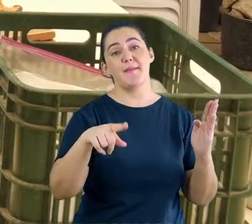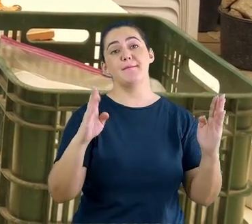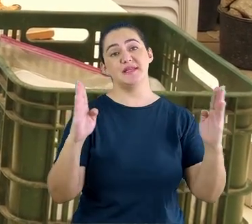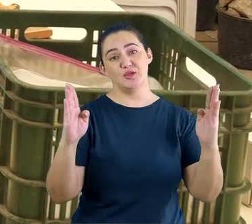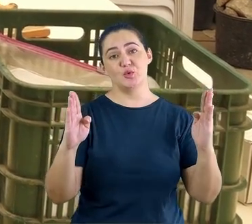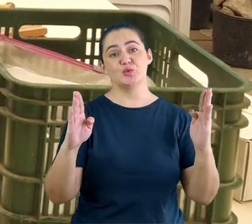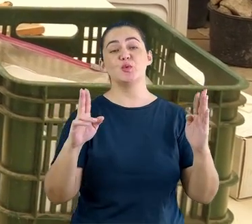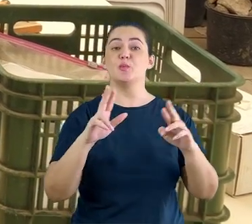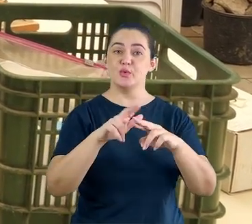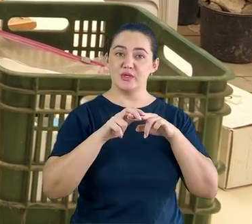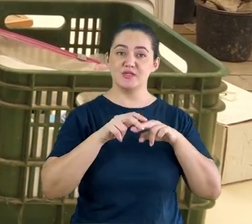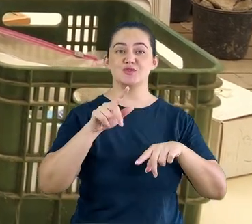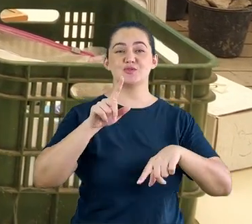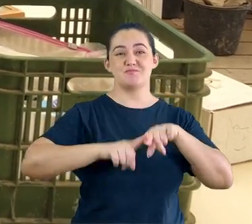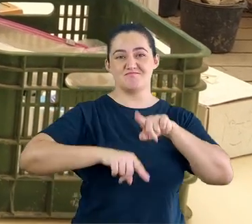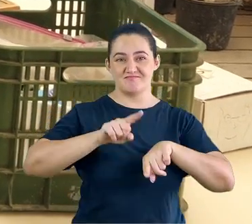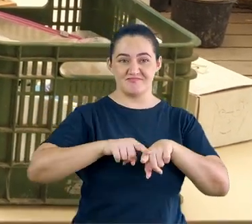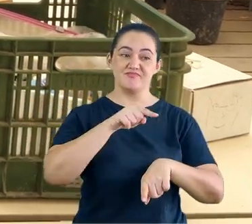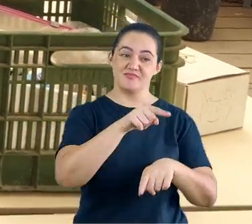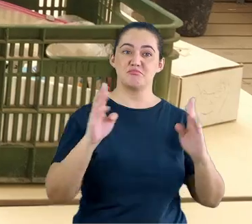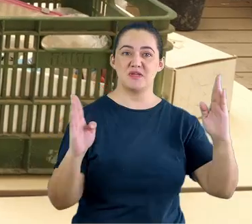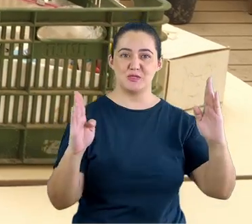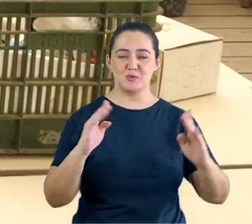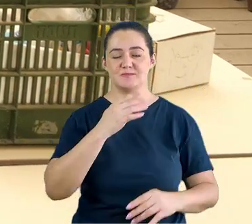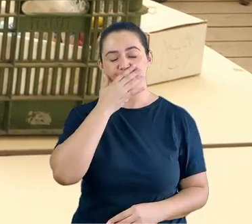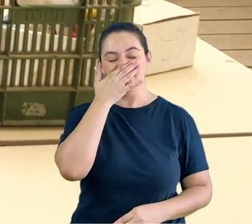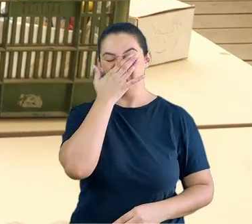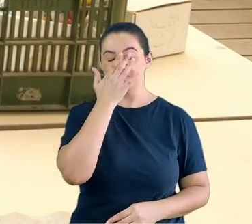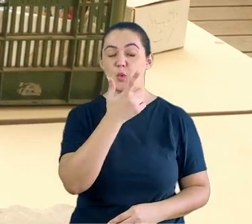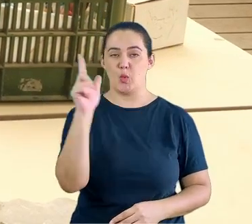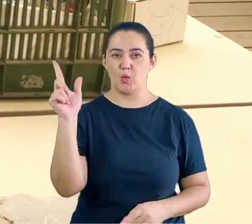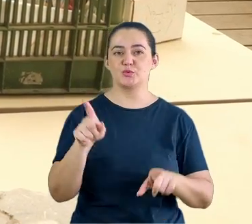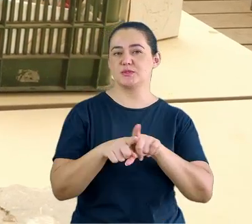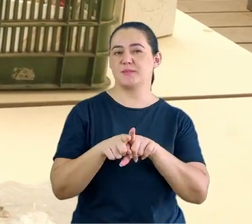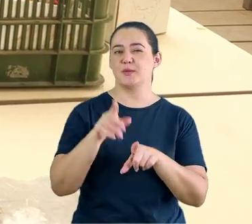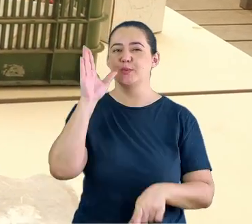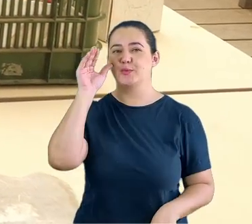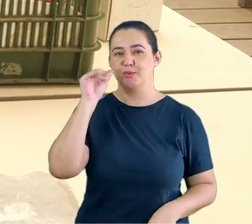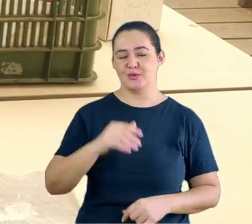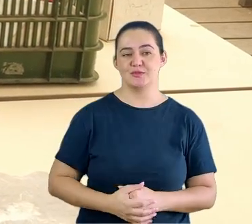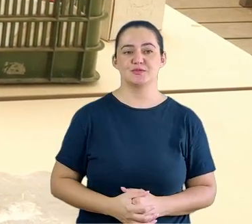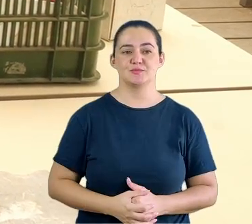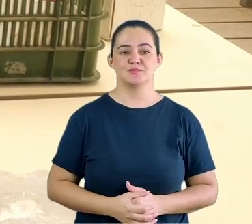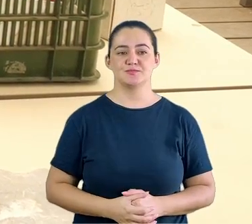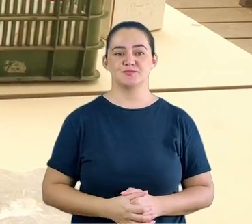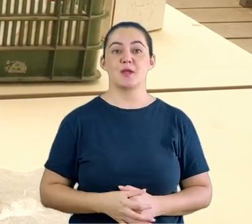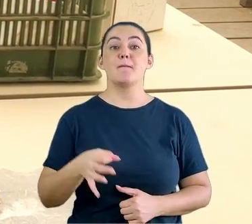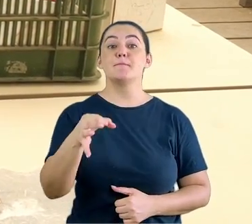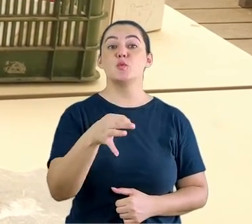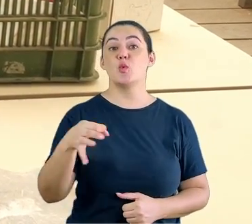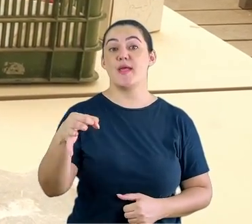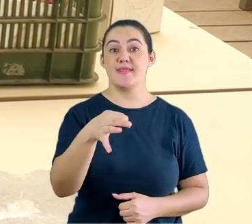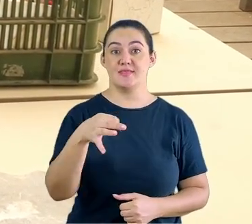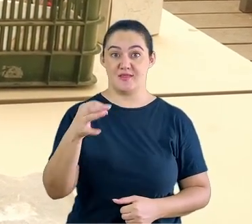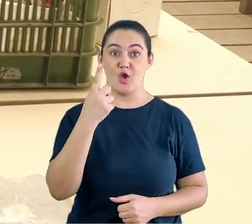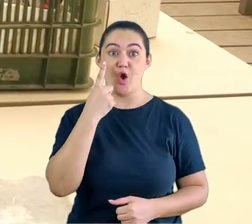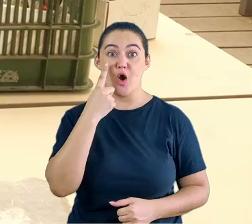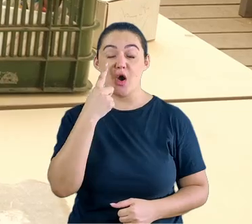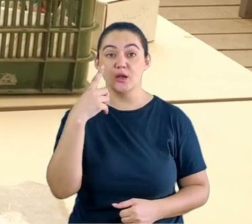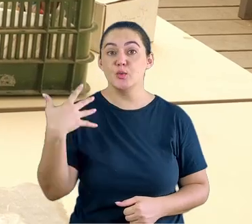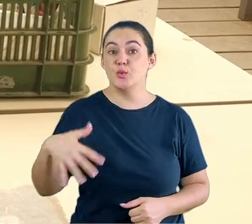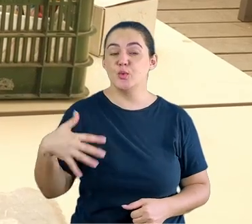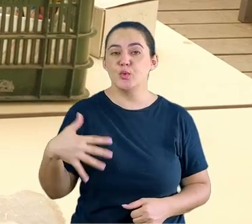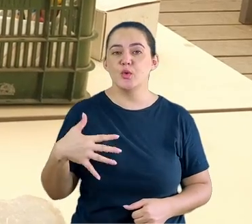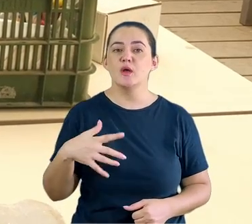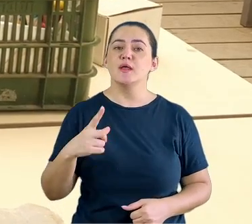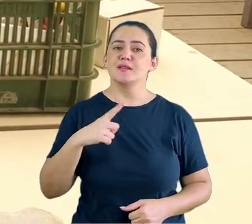chamamos esses tipos de artefatos de período bizantino. Quer ver outra coisa curiosa que nós temos aqui? São as moedas que eles encontram. Aqui